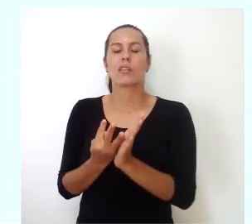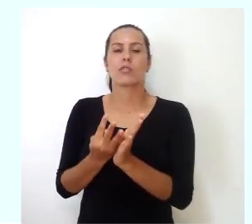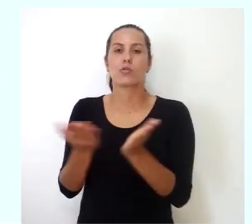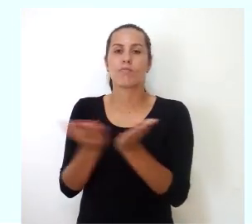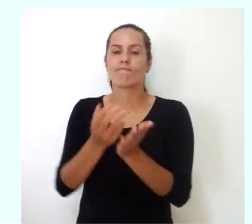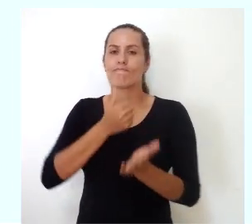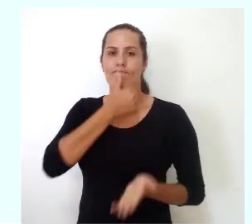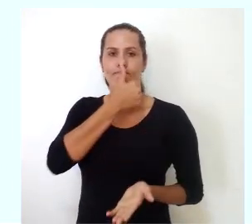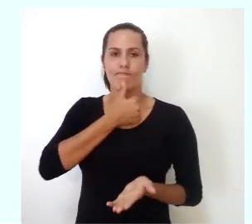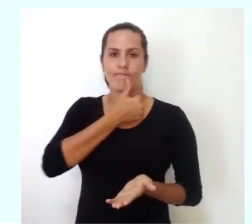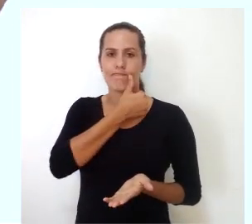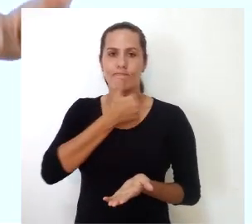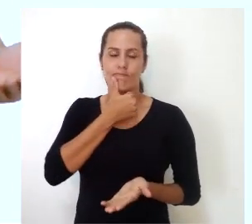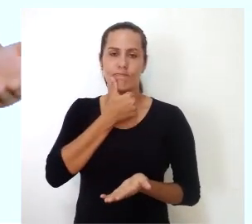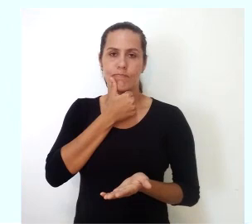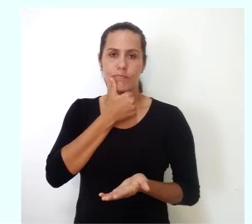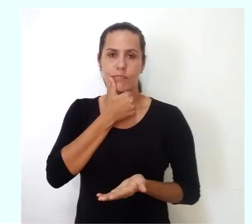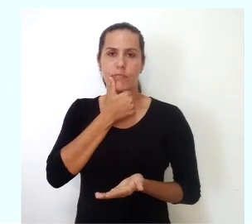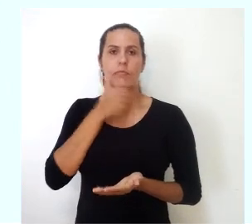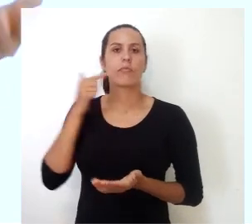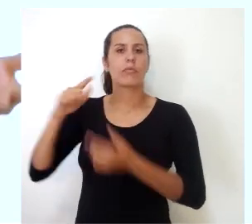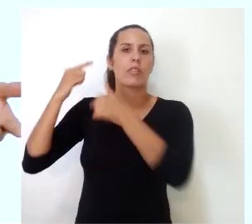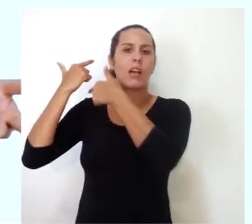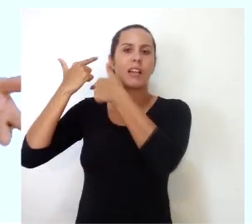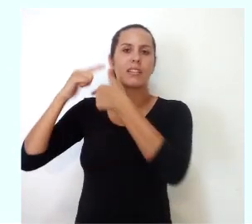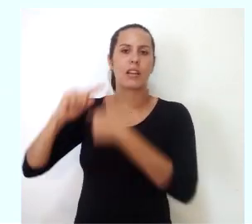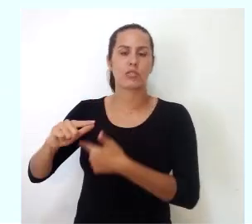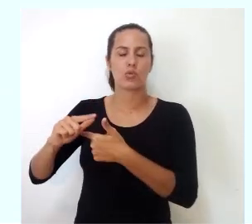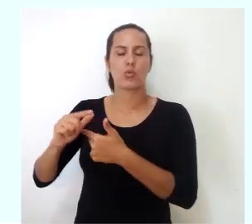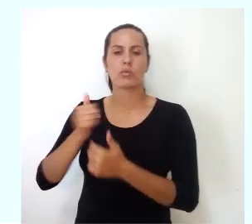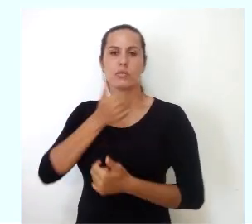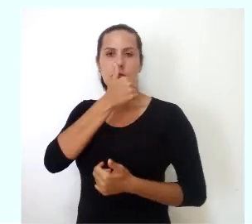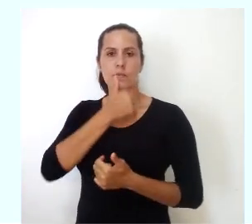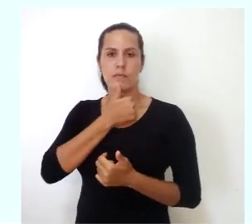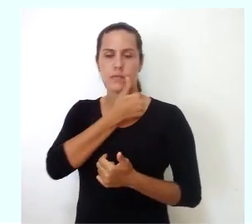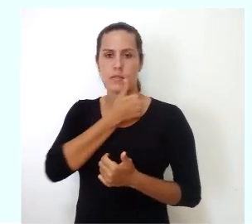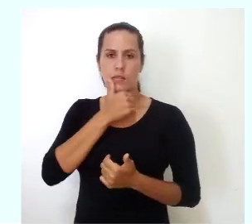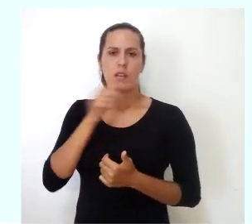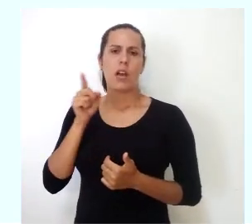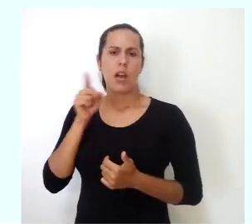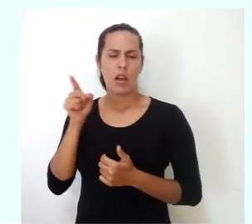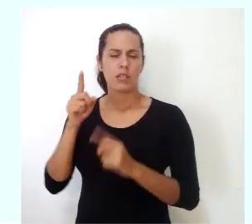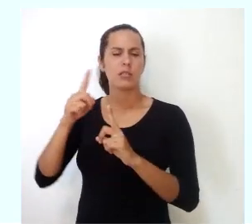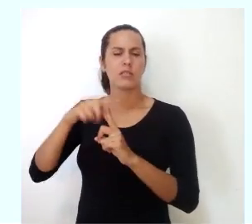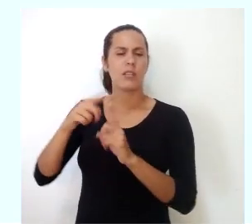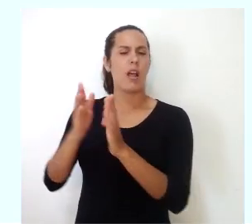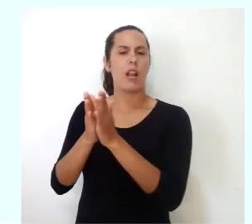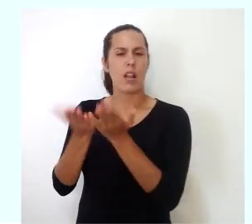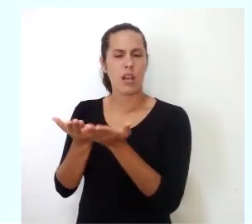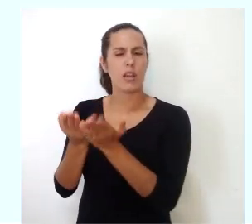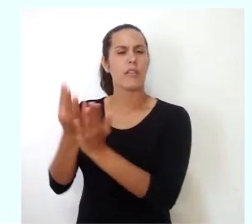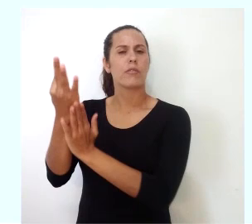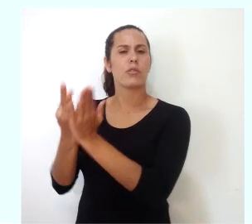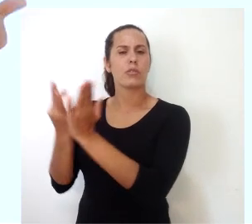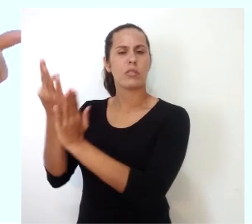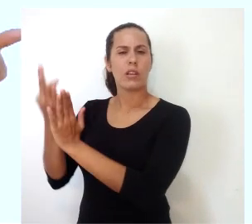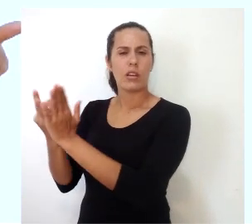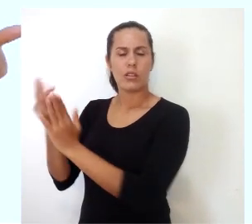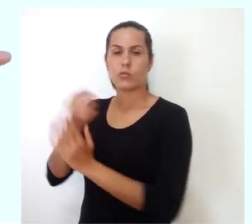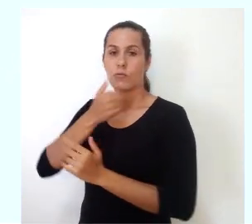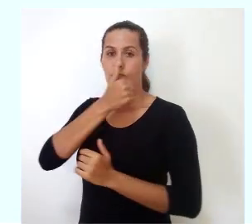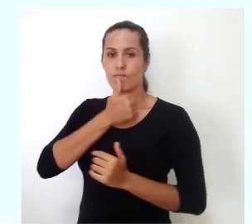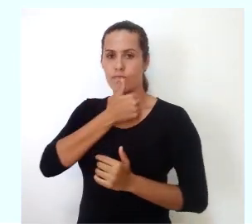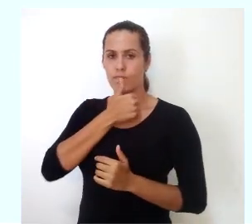sagrados, as suas tradições sagradas. Esses livros, textos